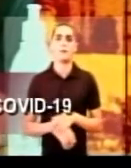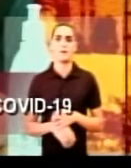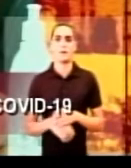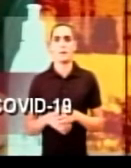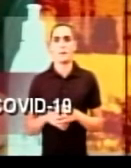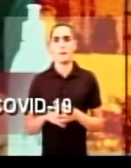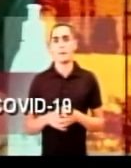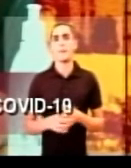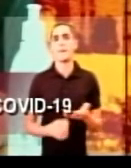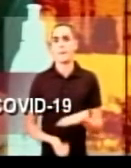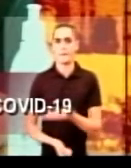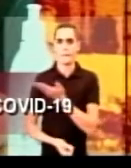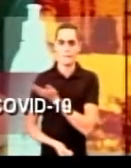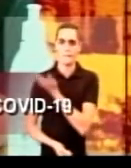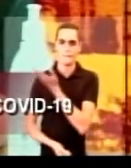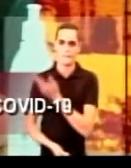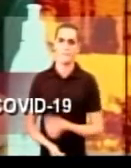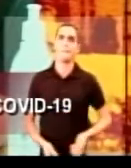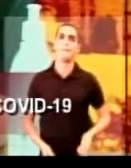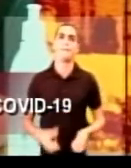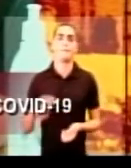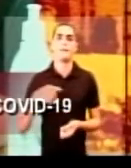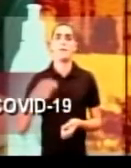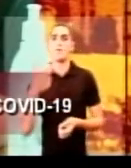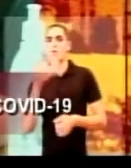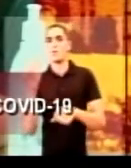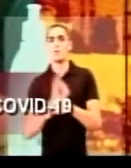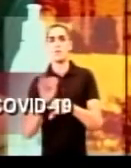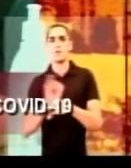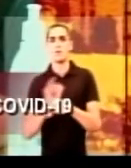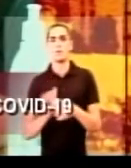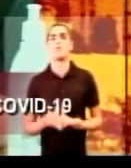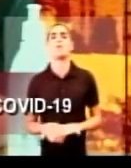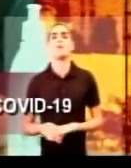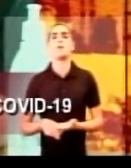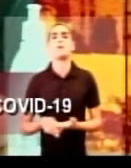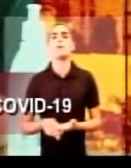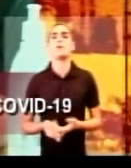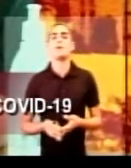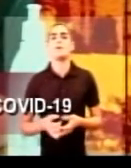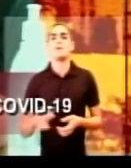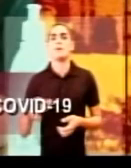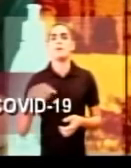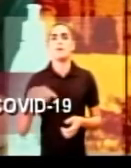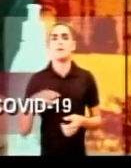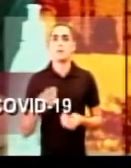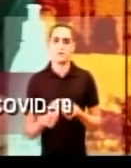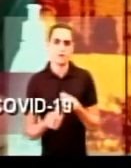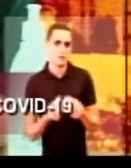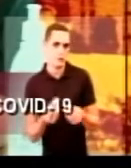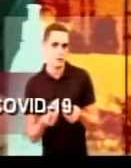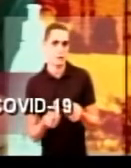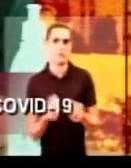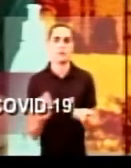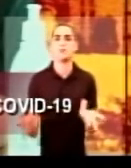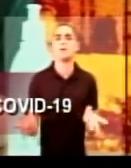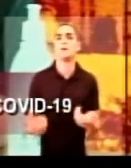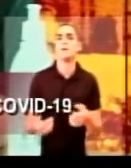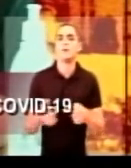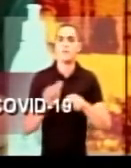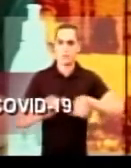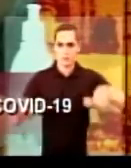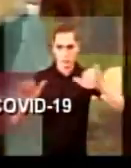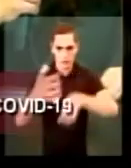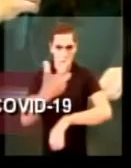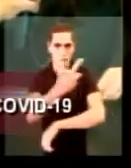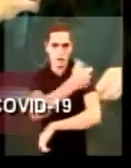estar colocando para vocês a estratégia, os recursos que nós teremos para a operacionalização dessa campanha, que é